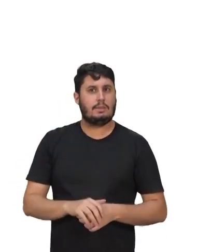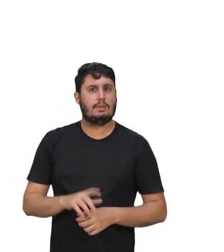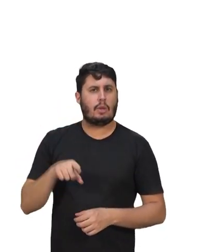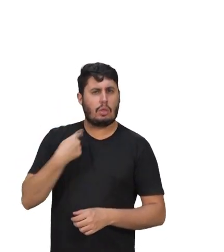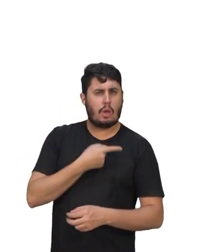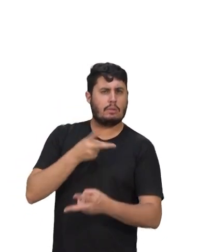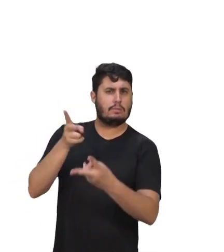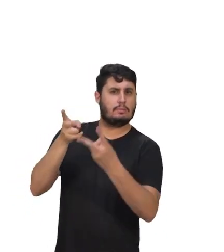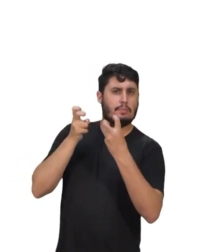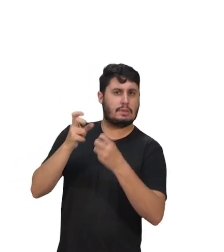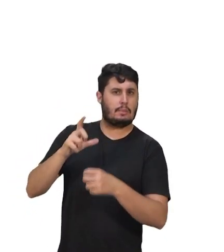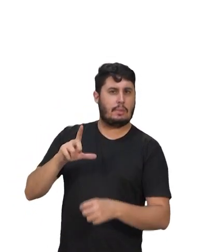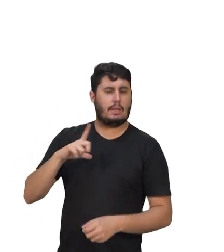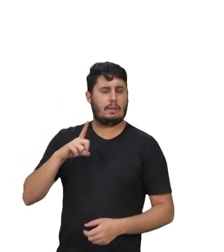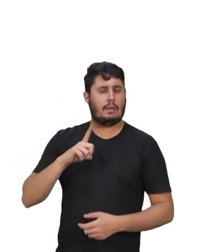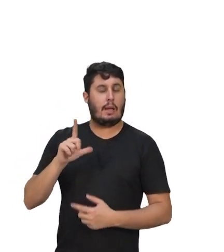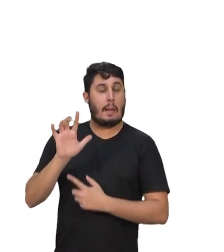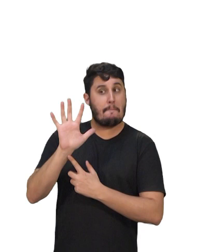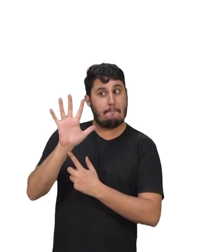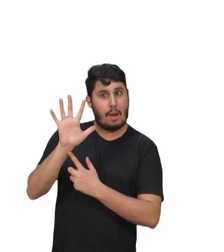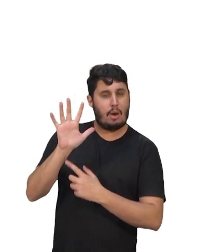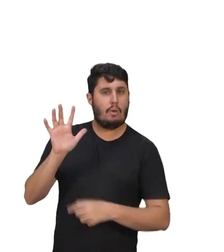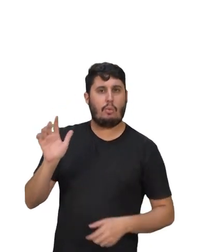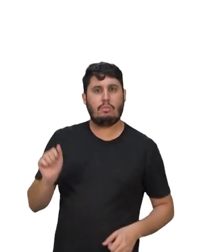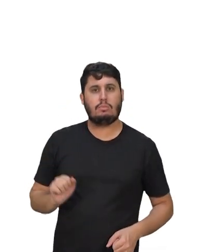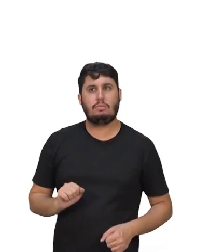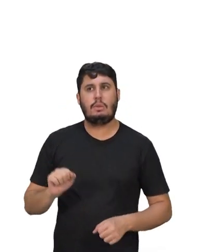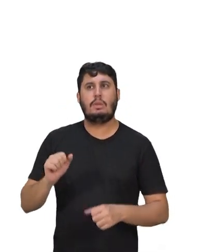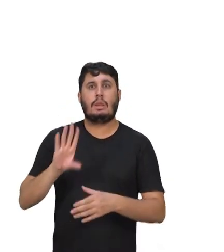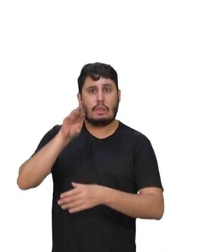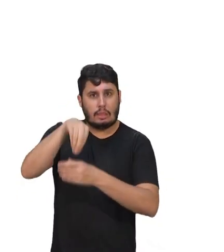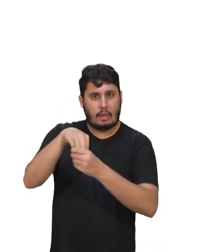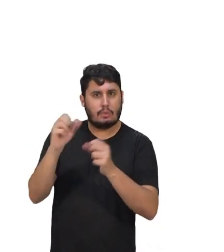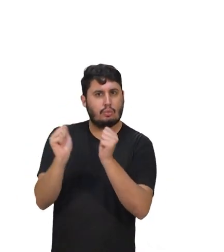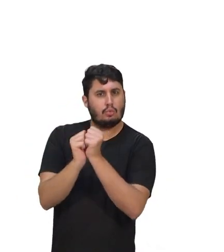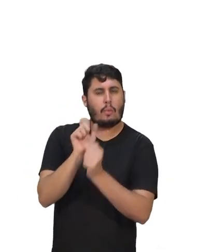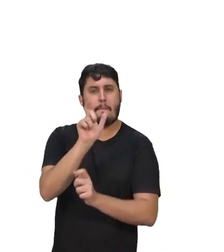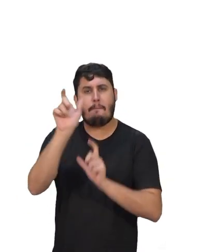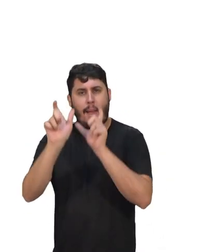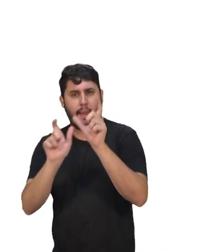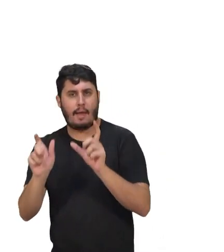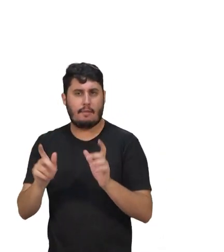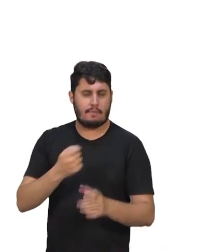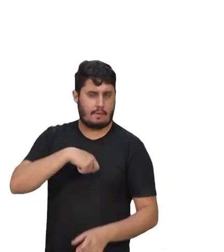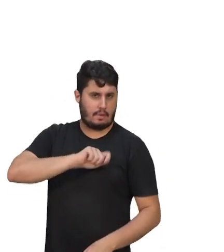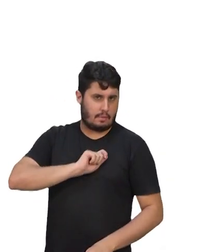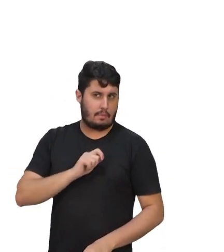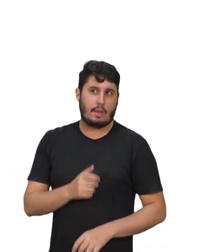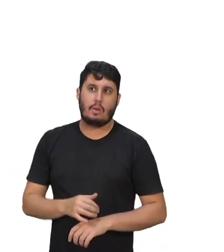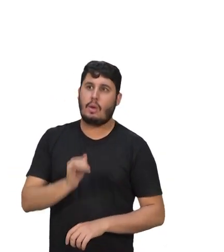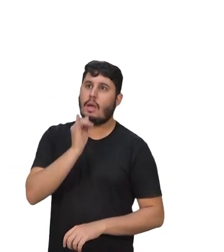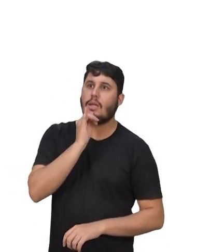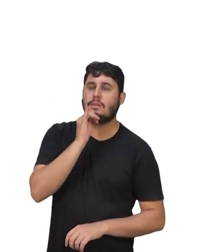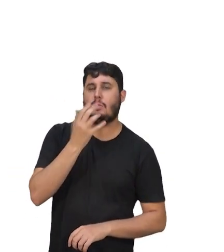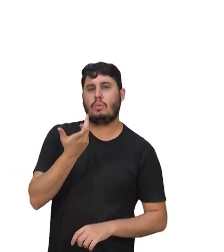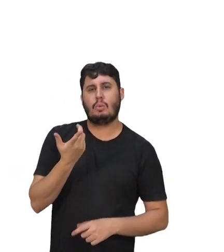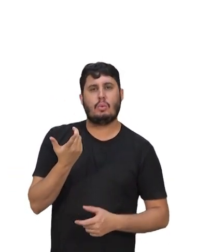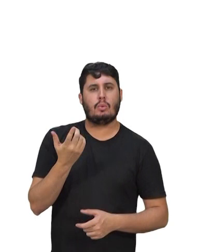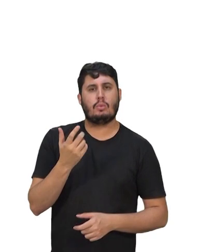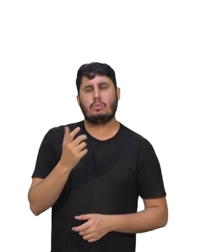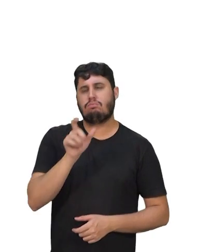gente encontra uma mão e nela estão escritas algumas palavras em espanhol. Então nós temos, por exemplo, aqui, ó,